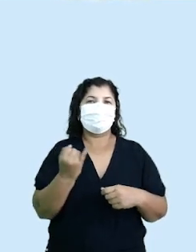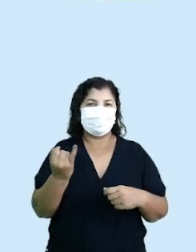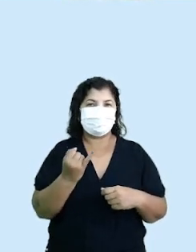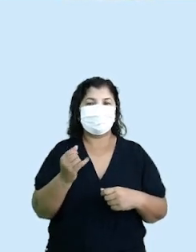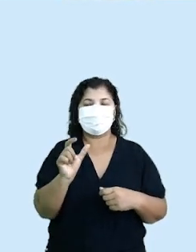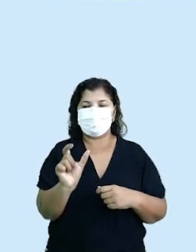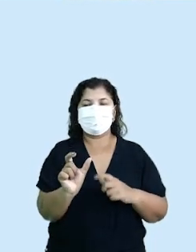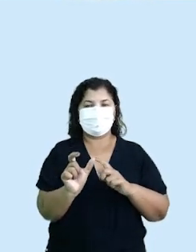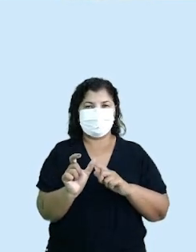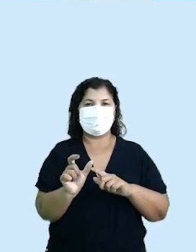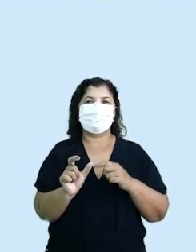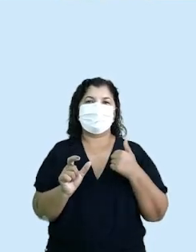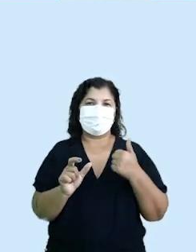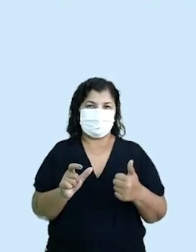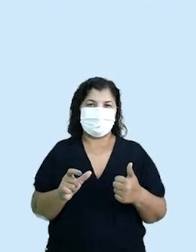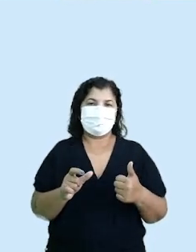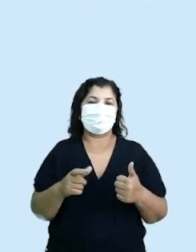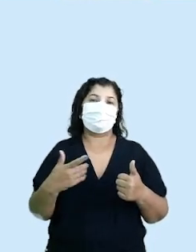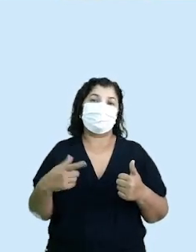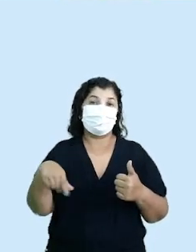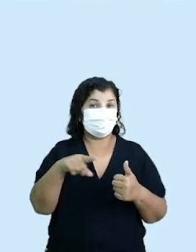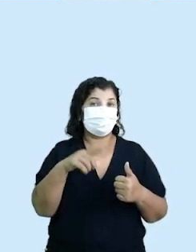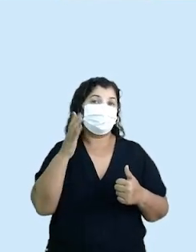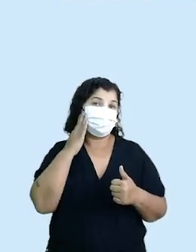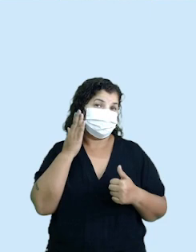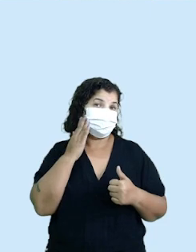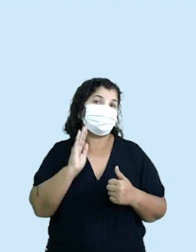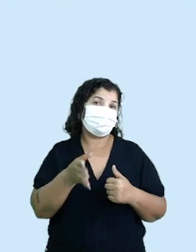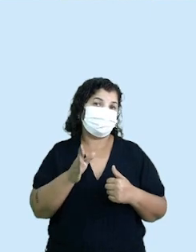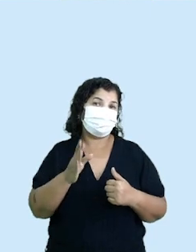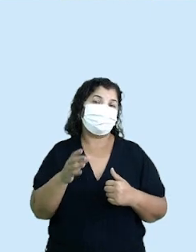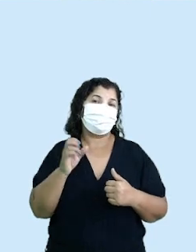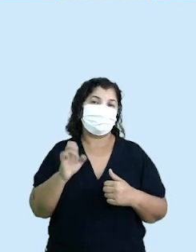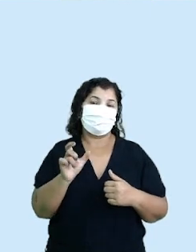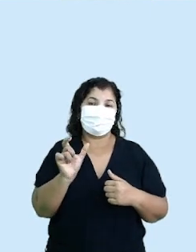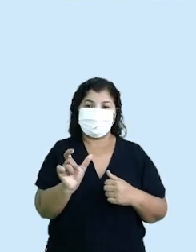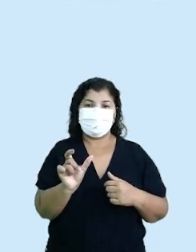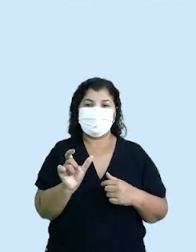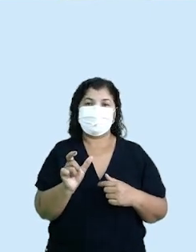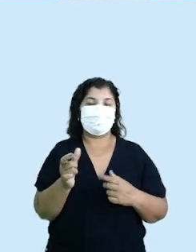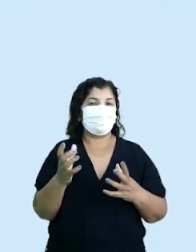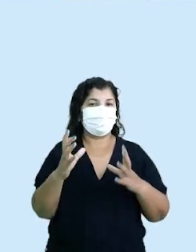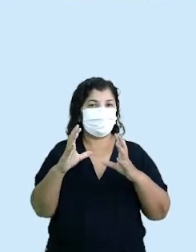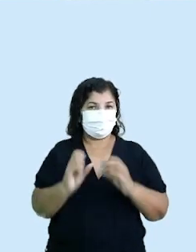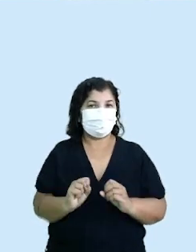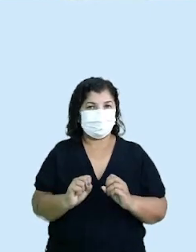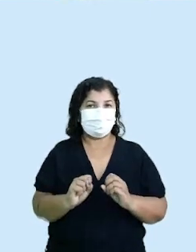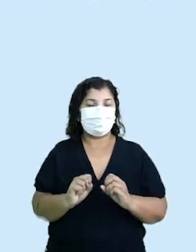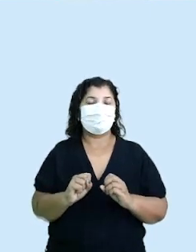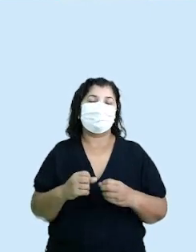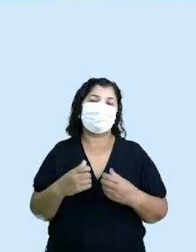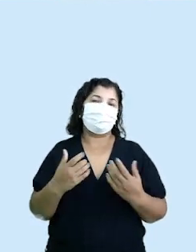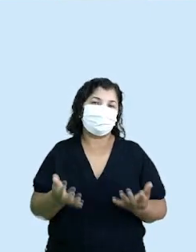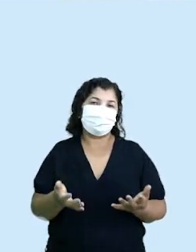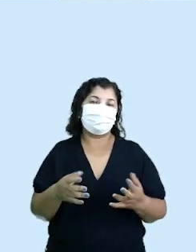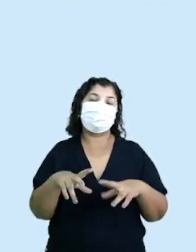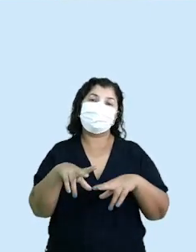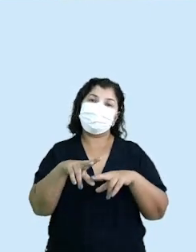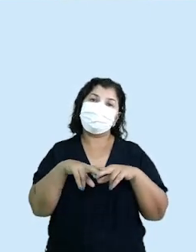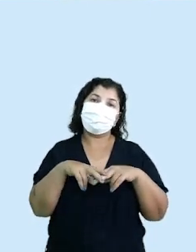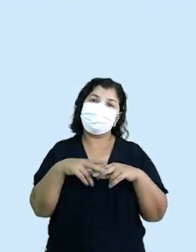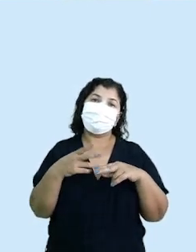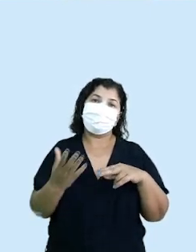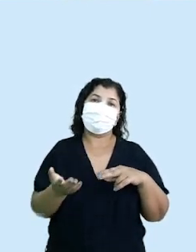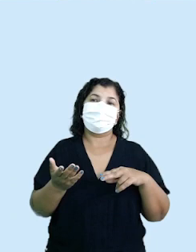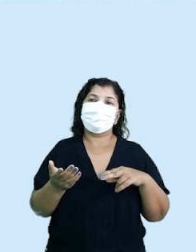funcionar, tá ok? Então, você já sabe agora que quando a sua pilha para de funcionar, né? A gente nunca